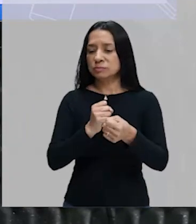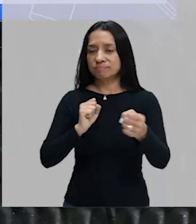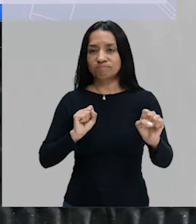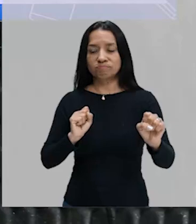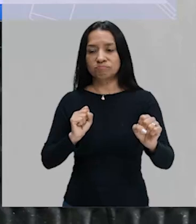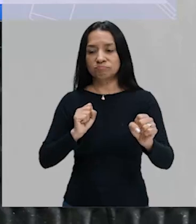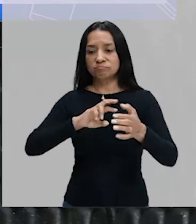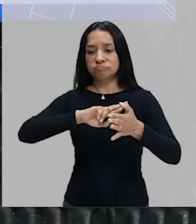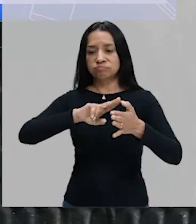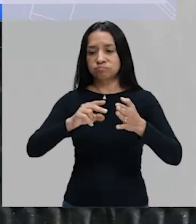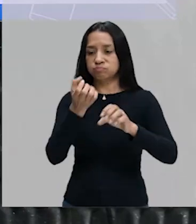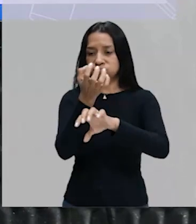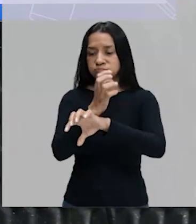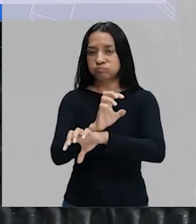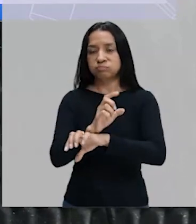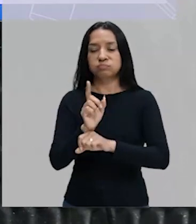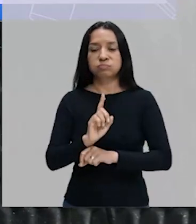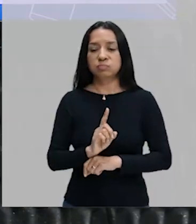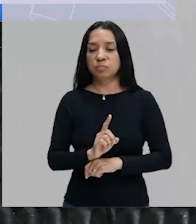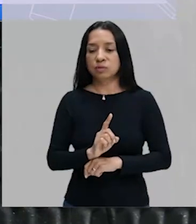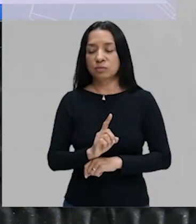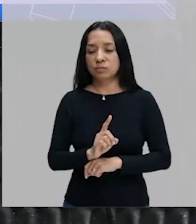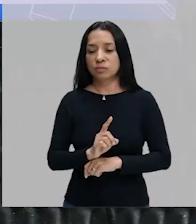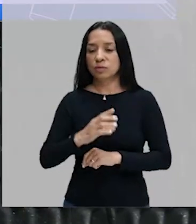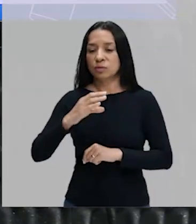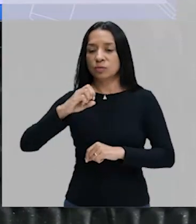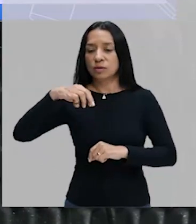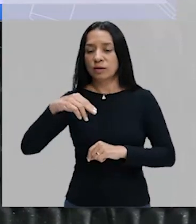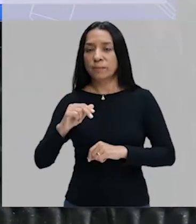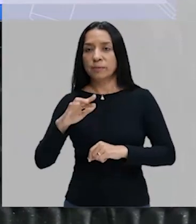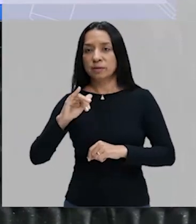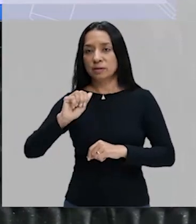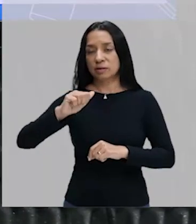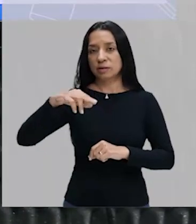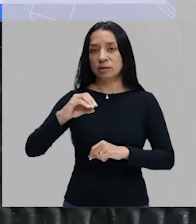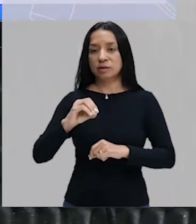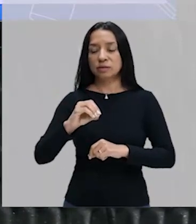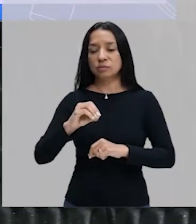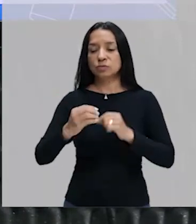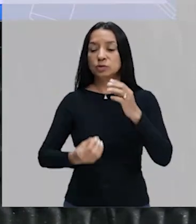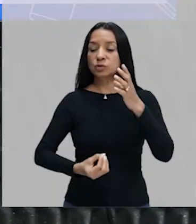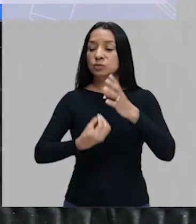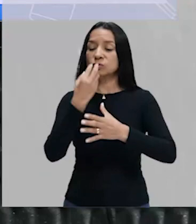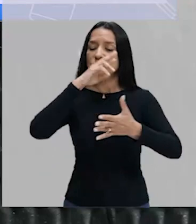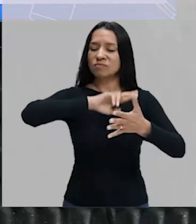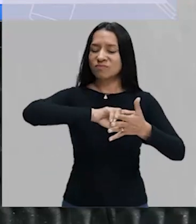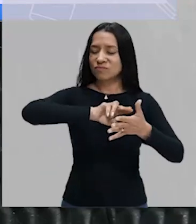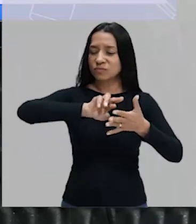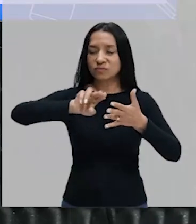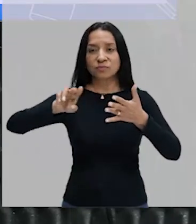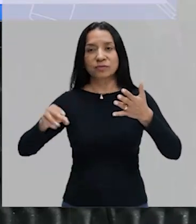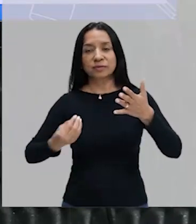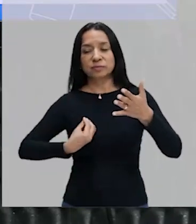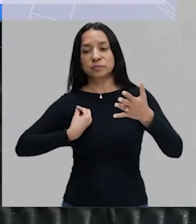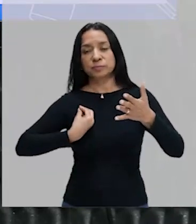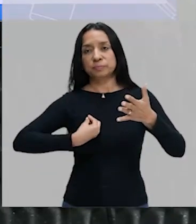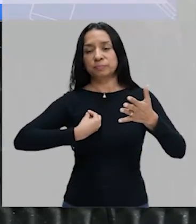errado. Foi no Cambriano que surgiram muitas espécies de